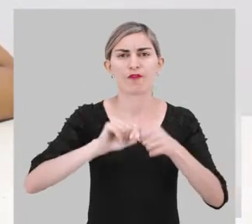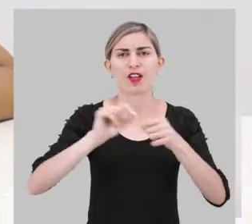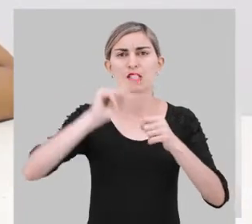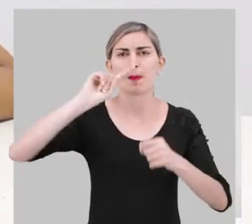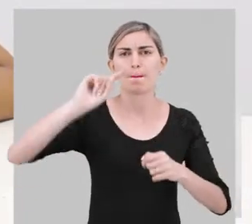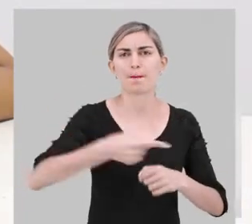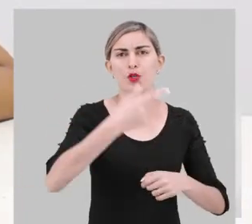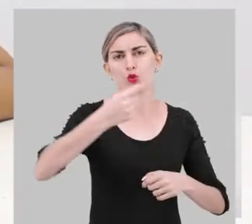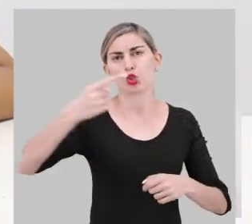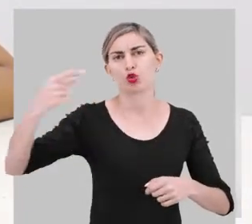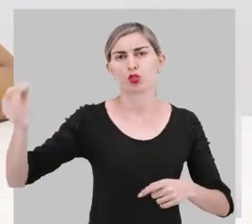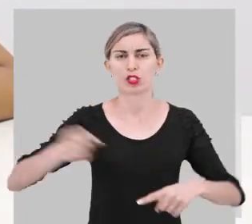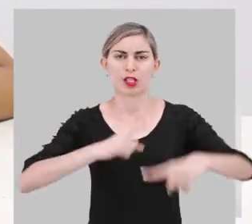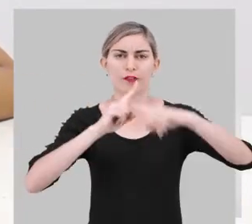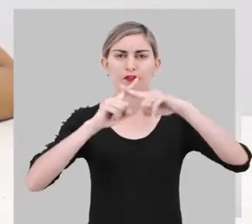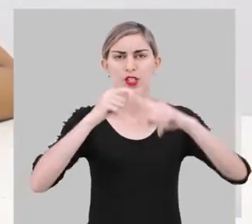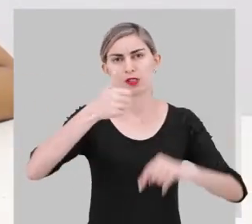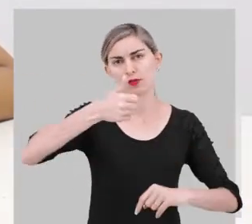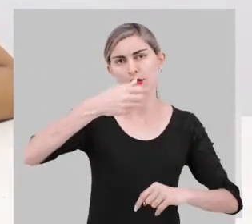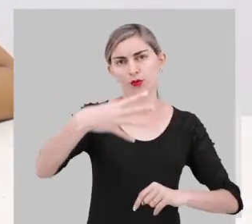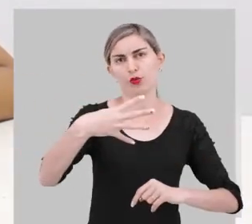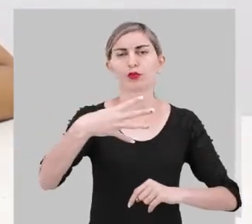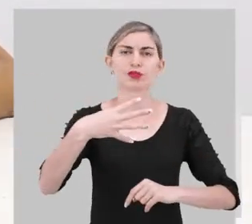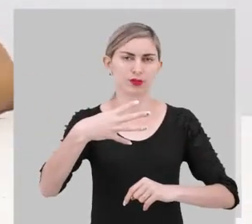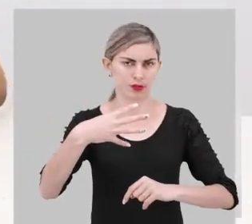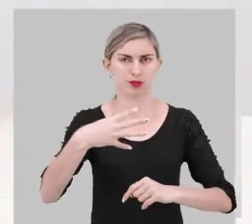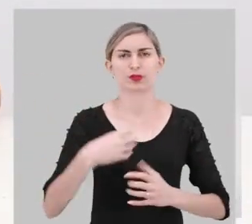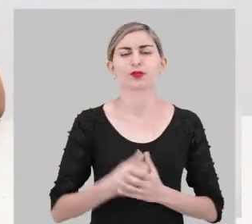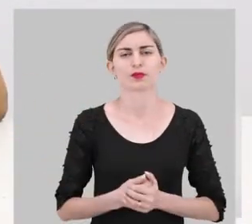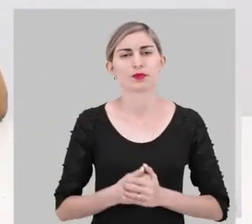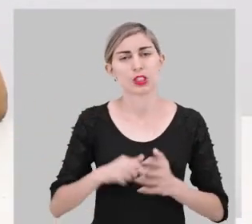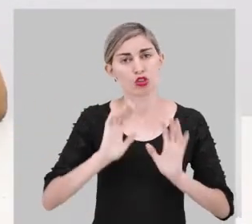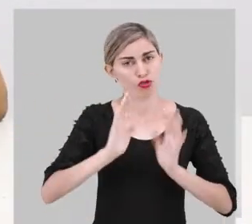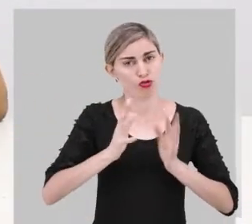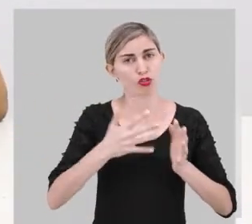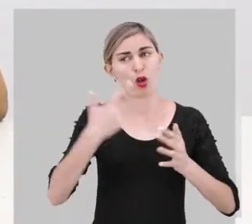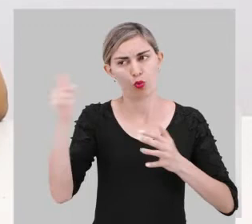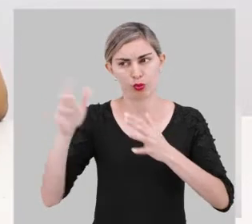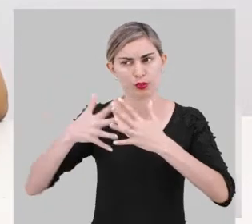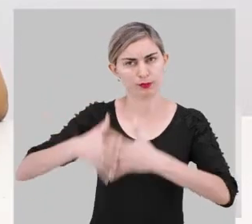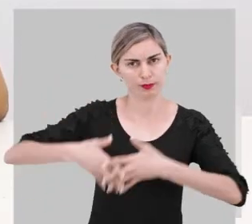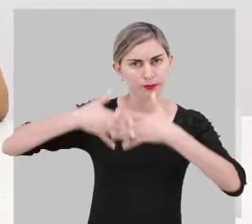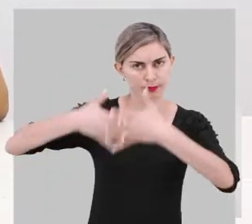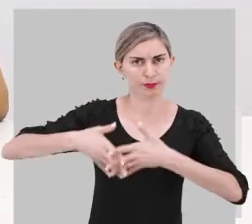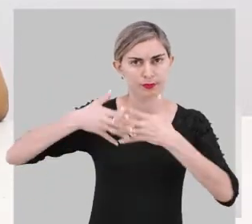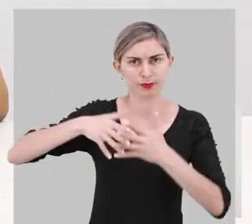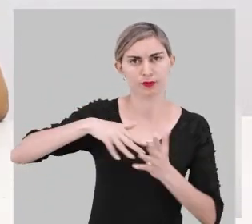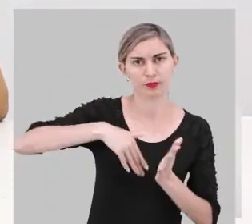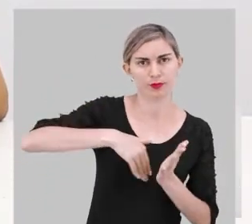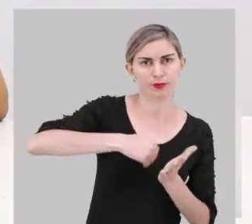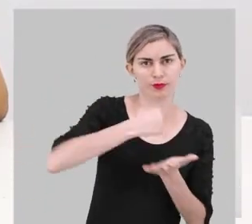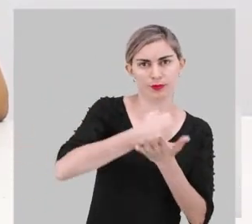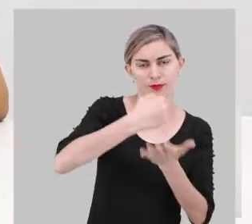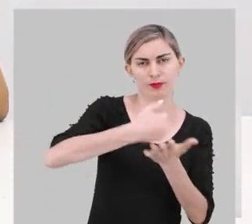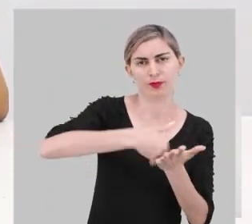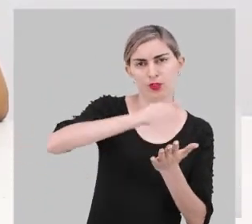produzir 1.200 vezes 14. Já a máquina de litografia